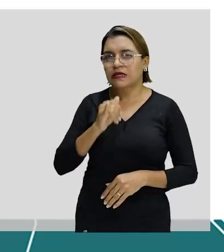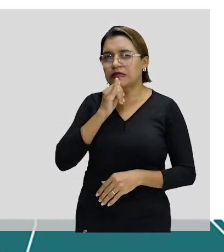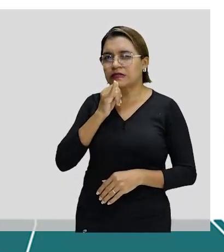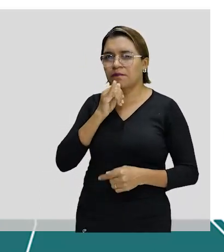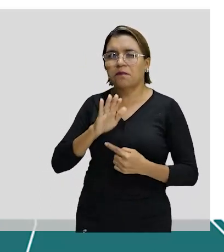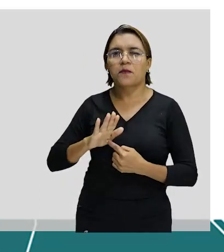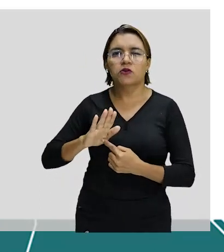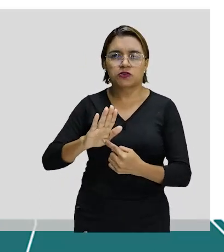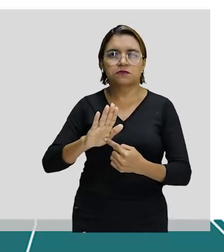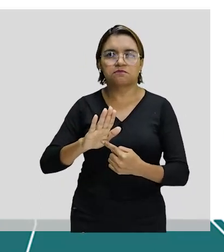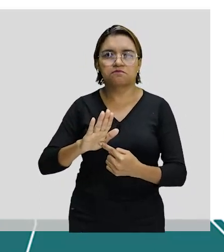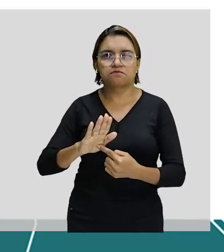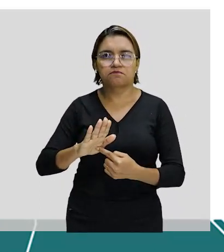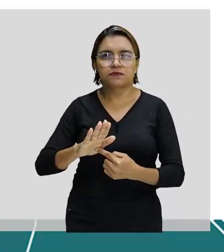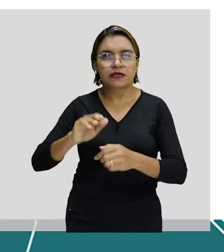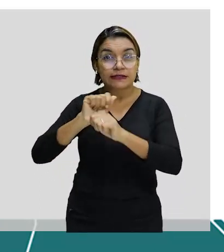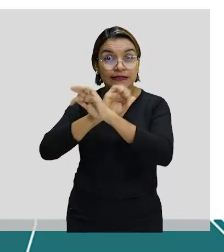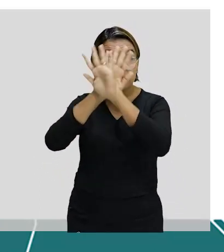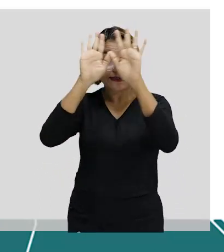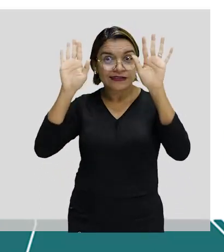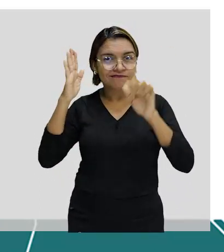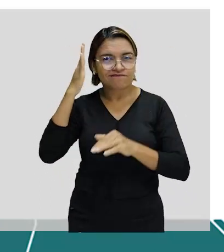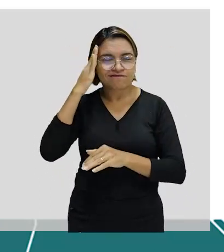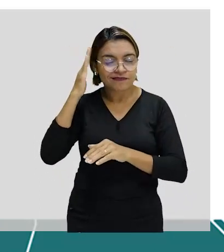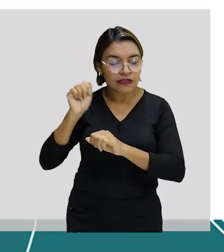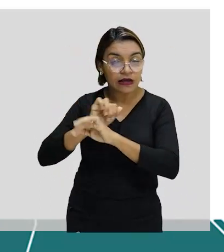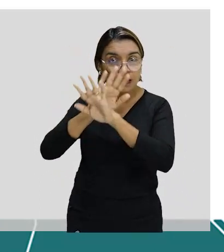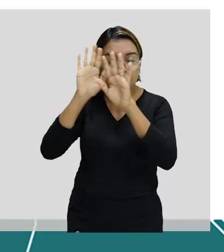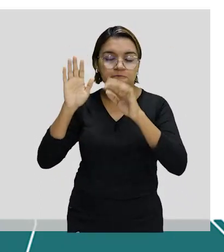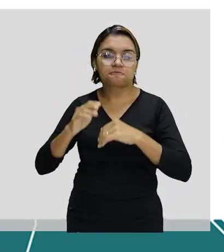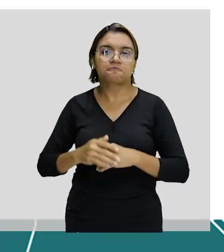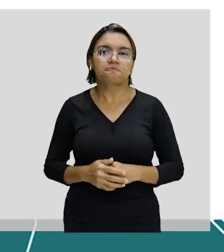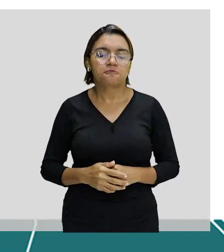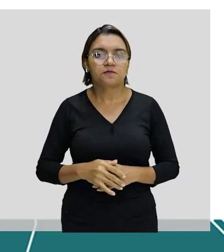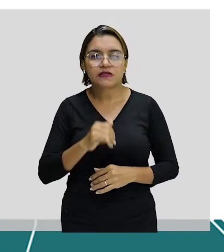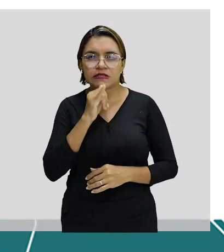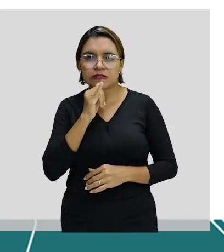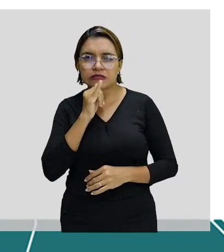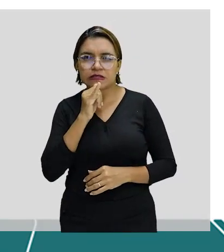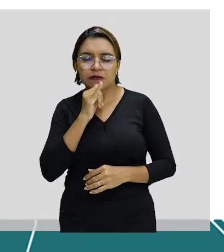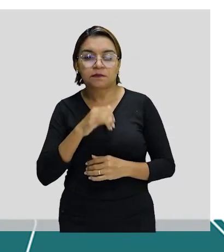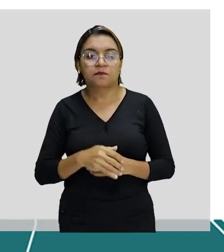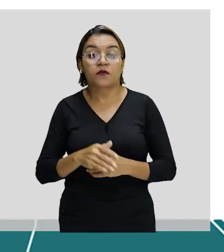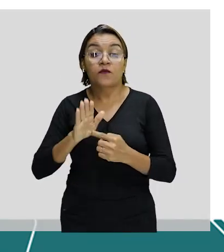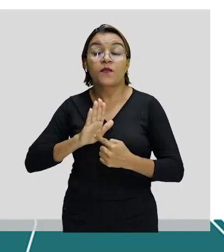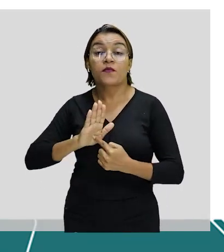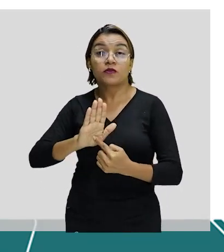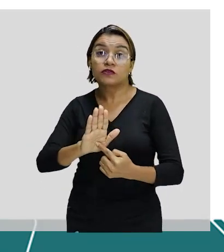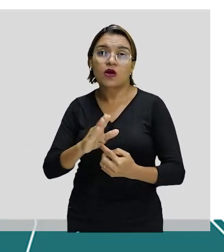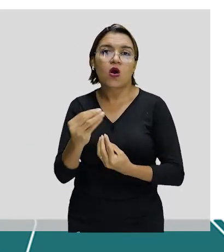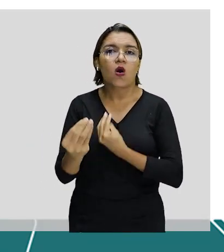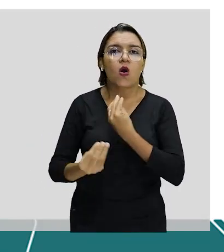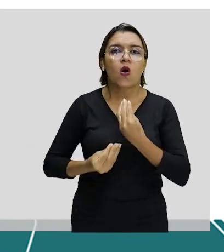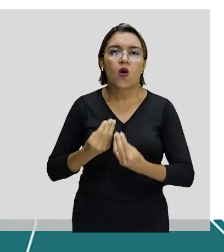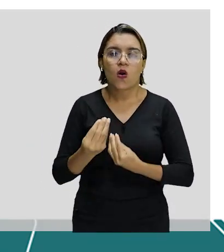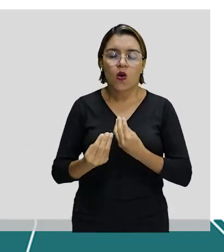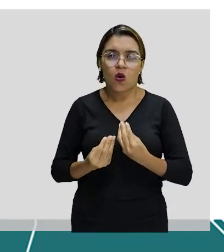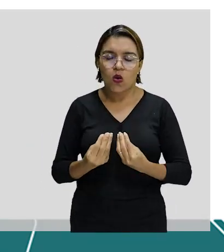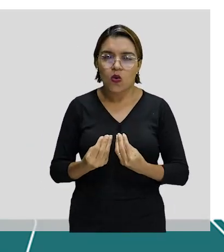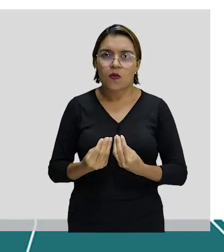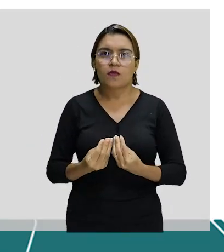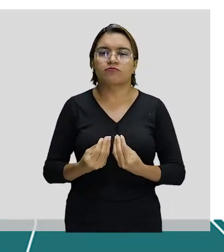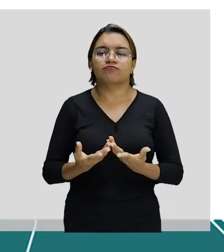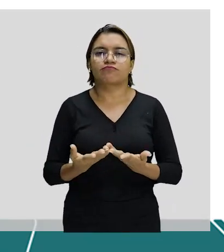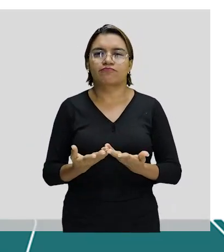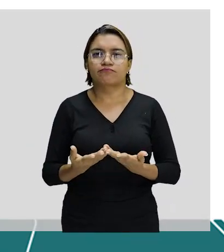para vocês, para ficar mais fácil de entender. E ao fazer os exemplos, eu vou demonstrar para vocês como é que nós